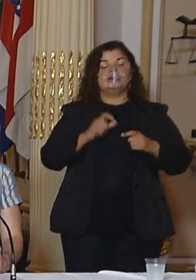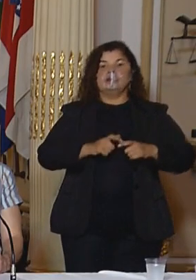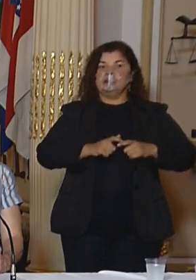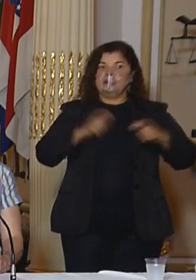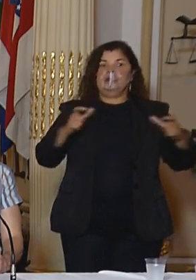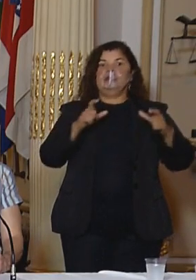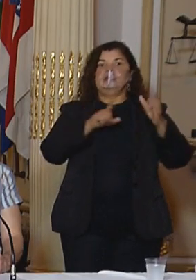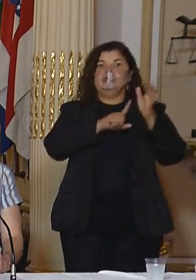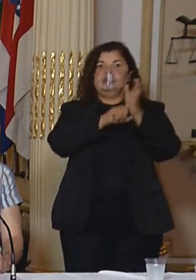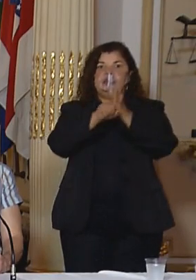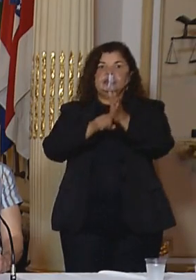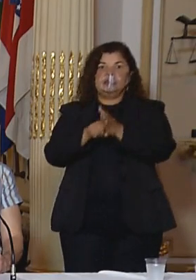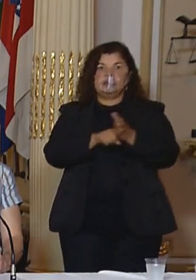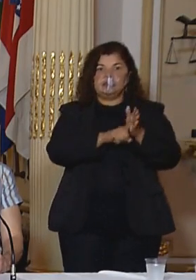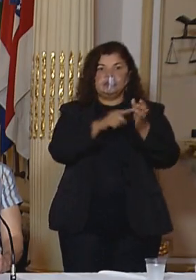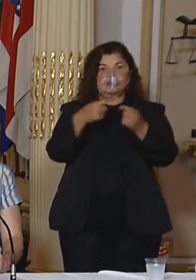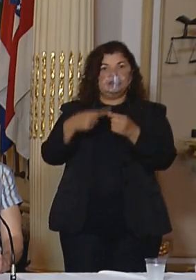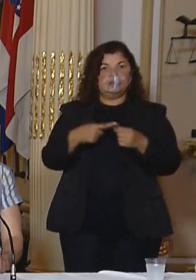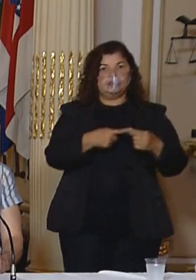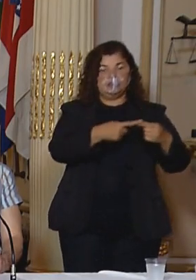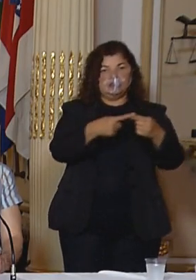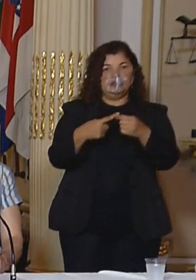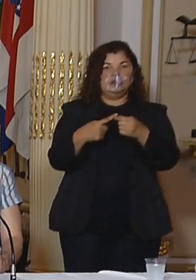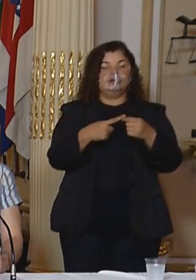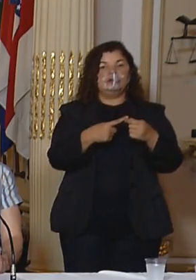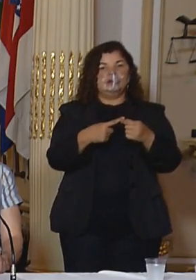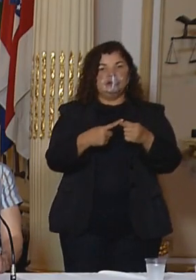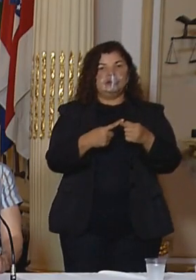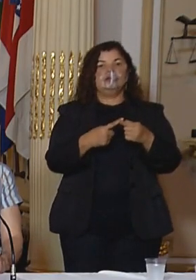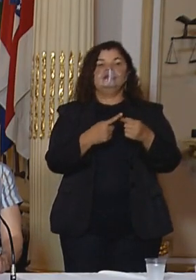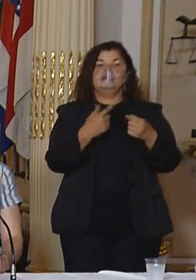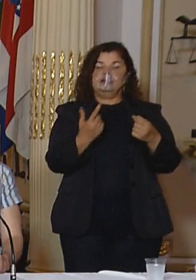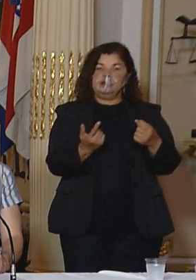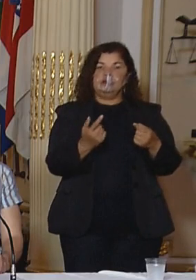também na mão dos municípios, para além